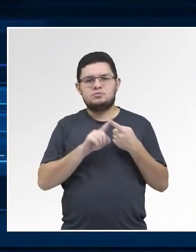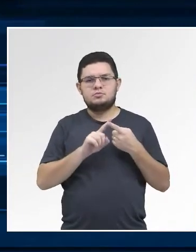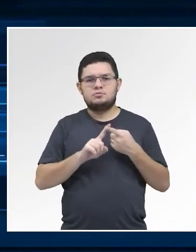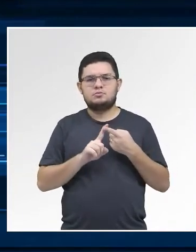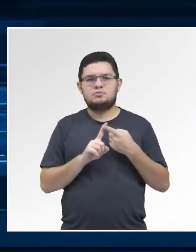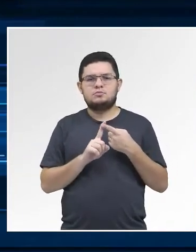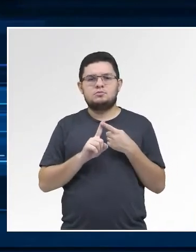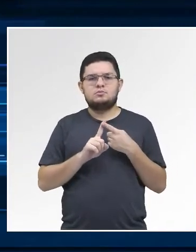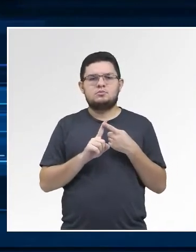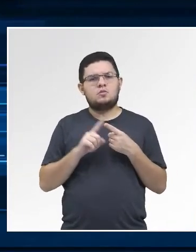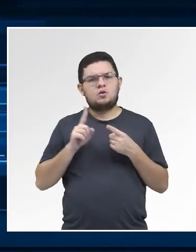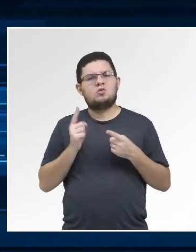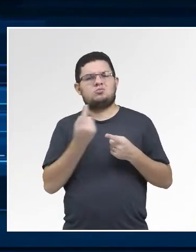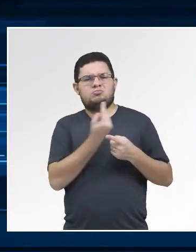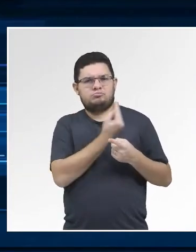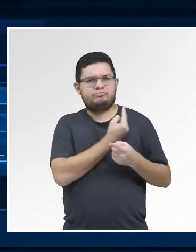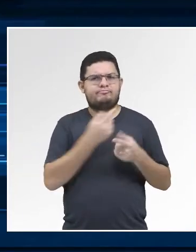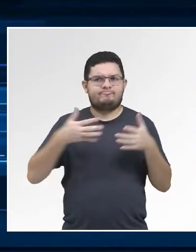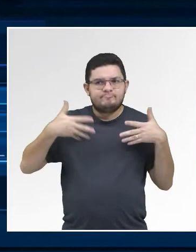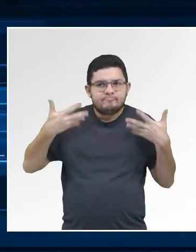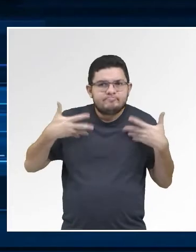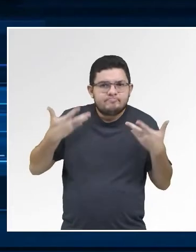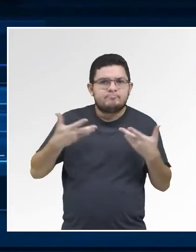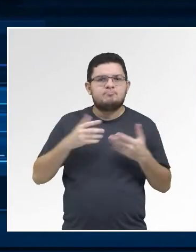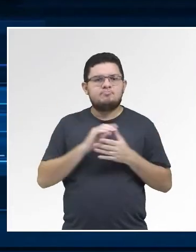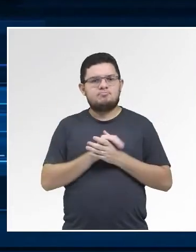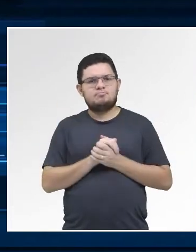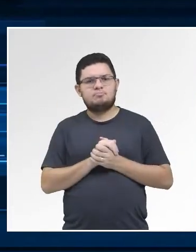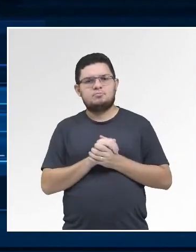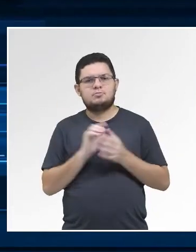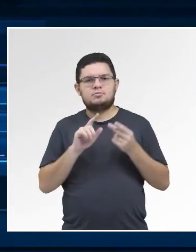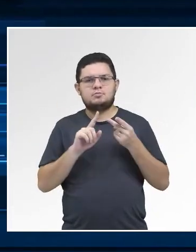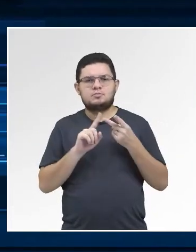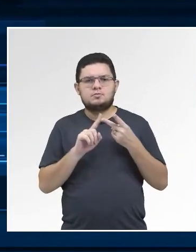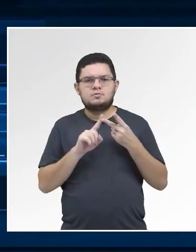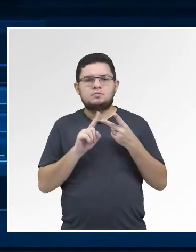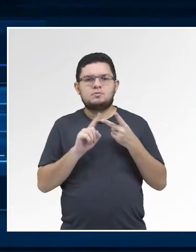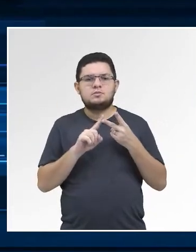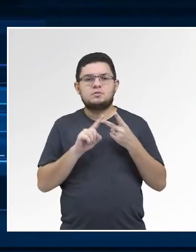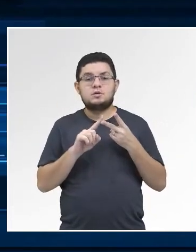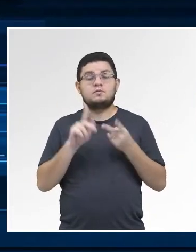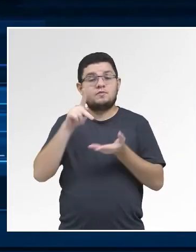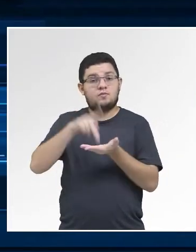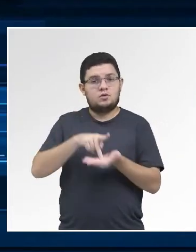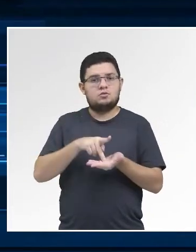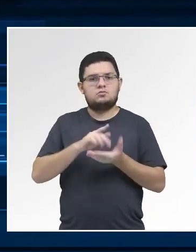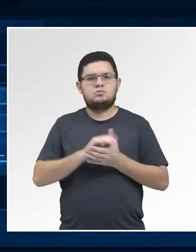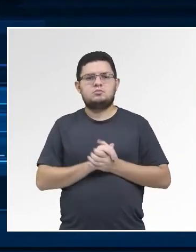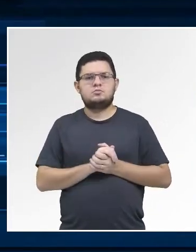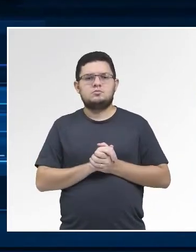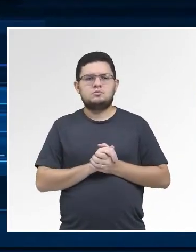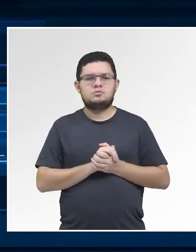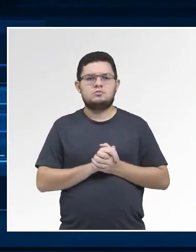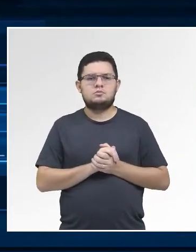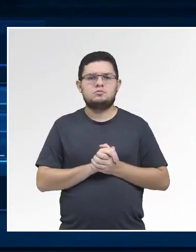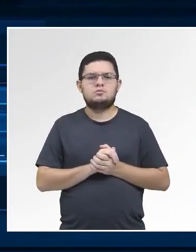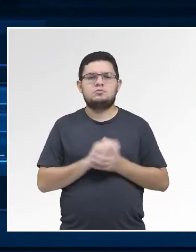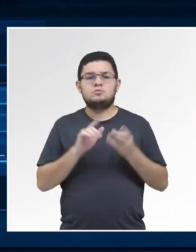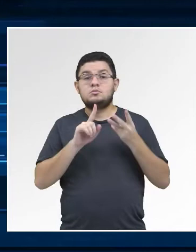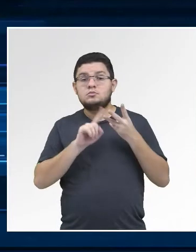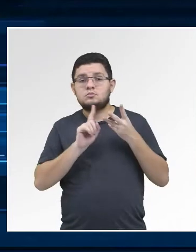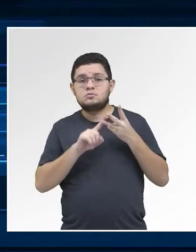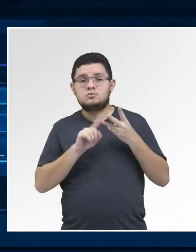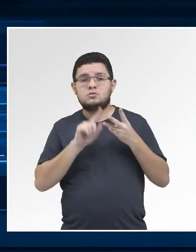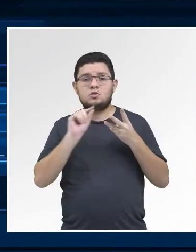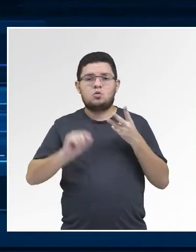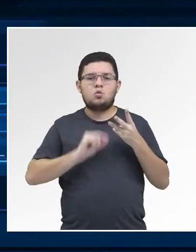shocked. Nós estamos muito surpresos. Actually, na verdade. A very difficult person to deal.